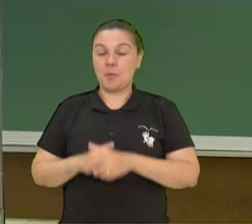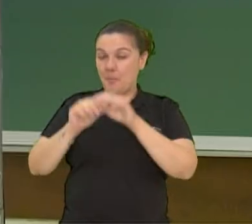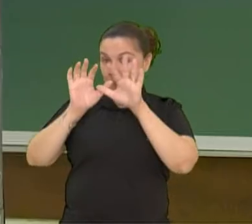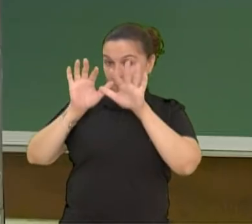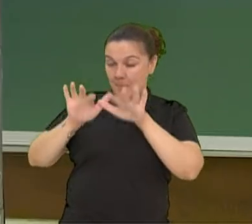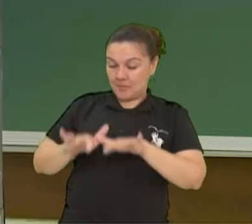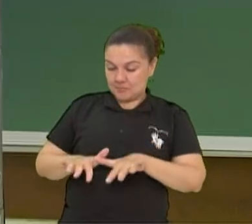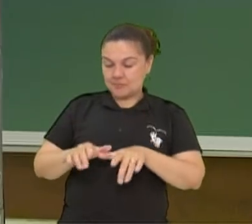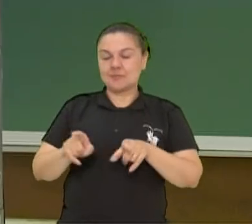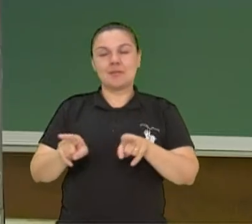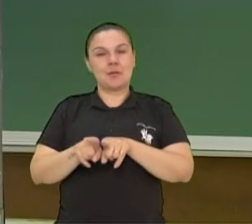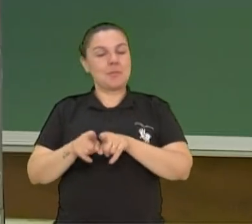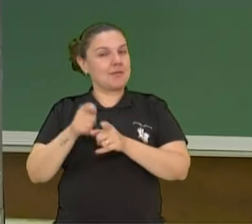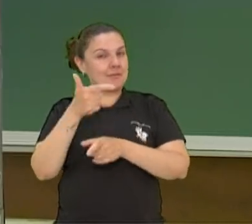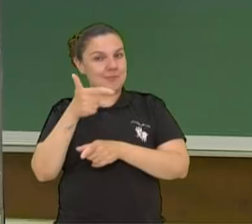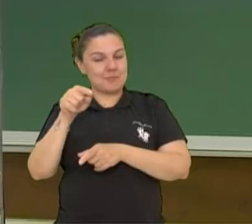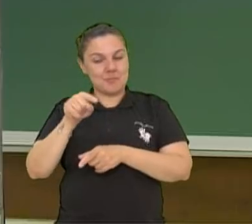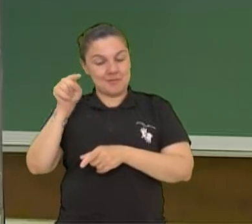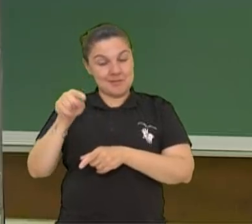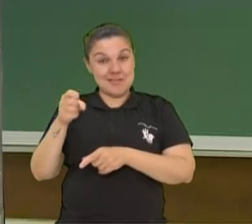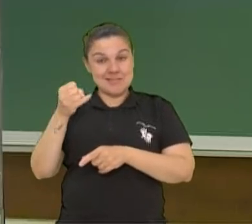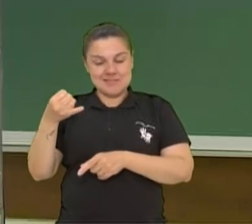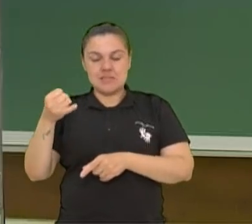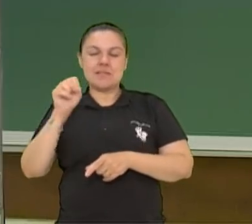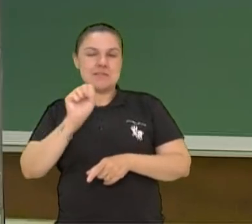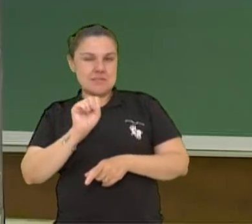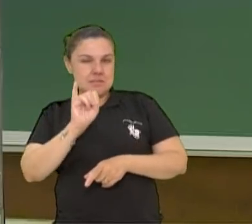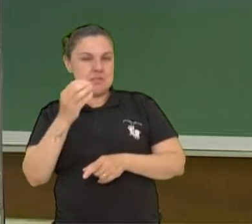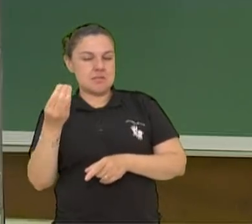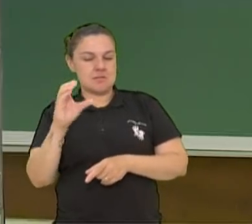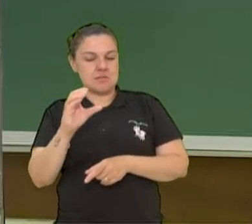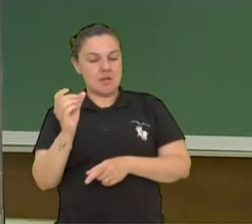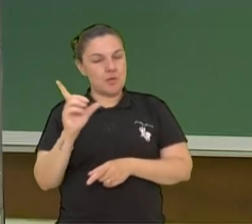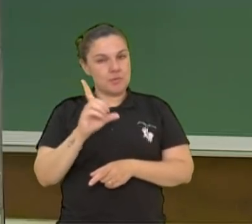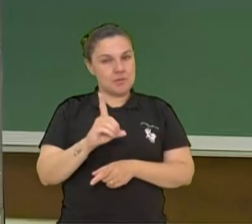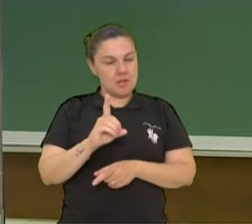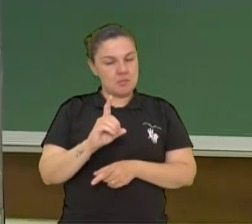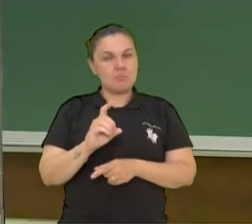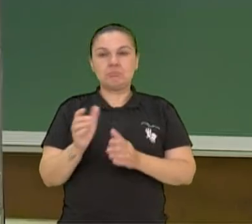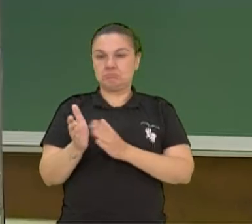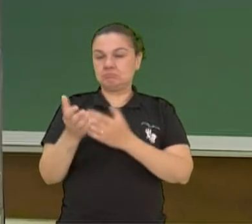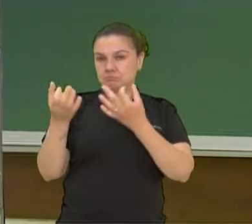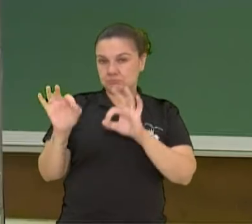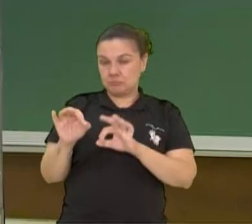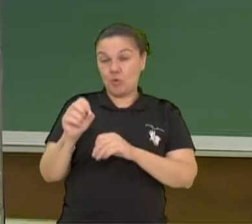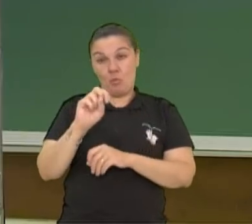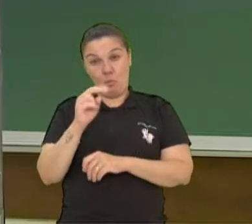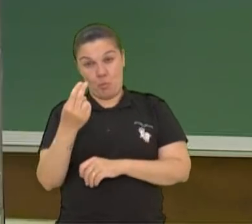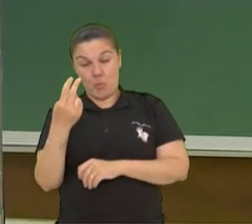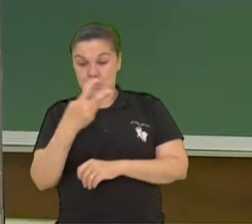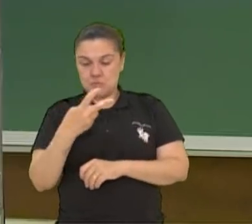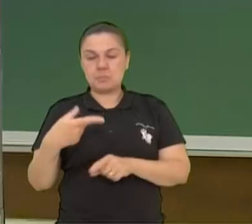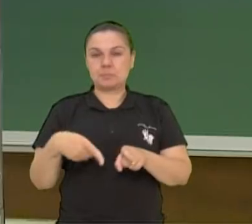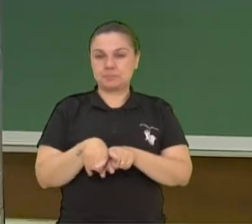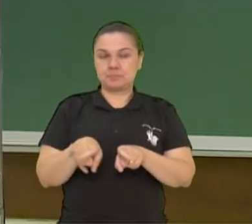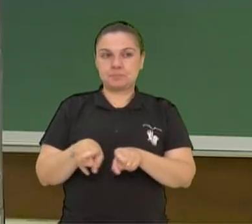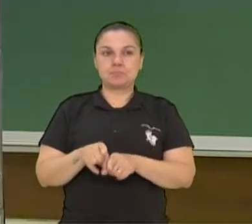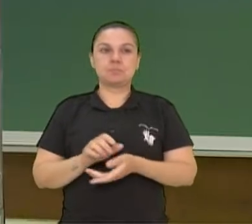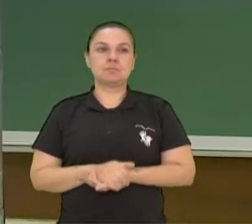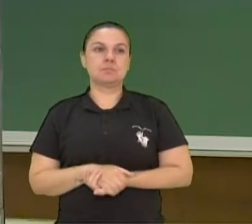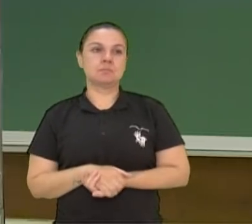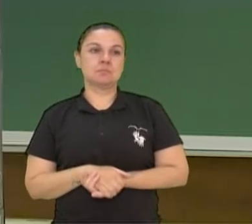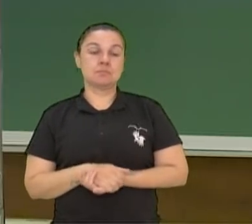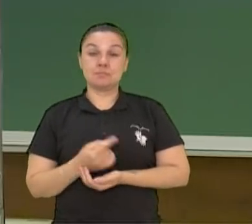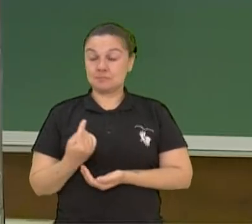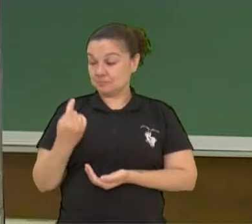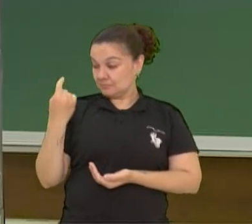abençoo também não se utiliza mais o acento. Então, se você marcou a C ou a D, você acertou, e se você marcou as duas, acertou também, ok? Então, a gente